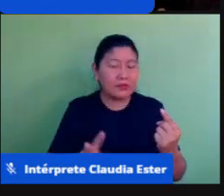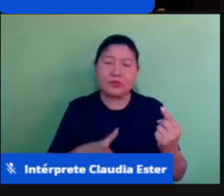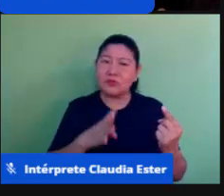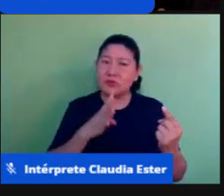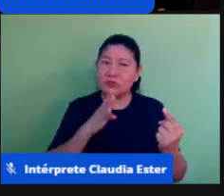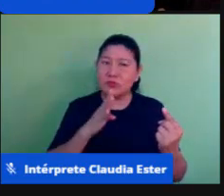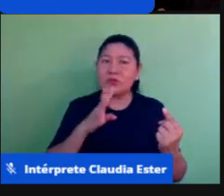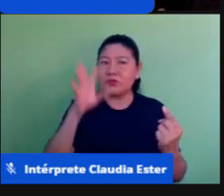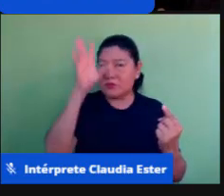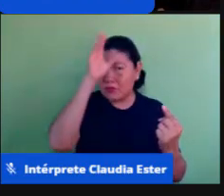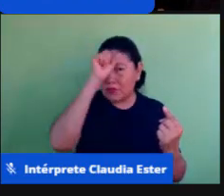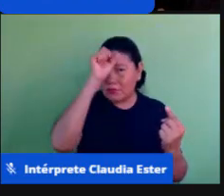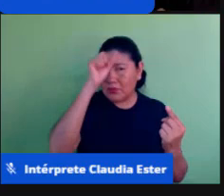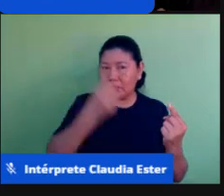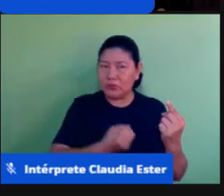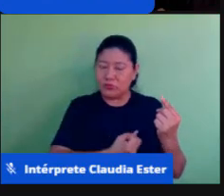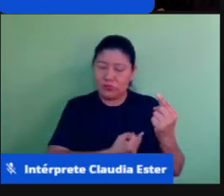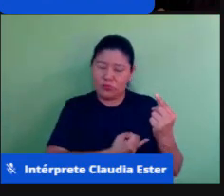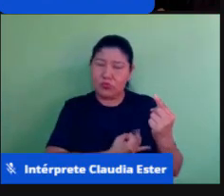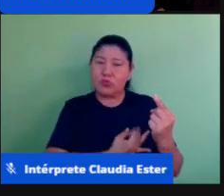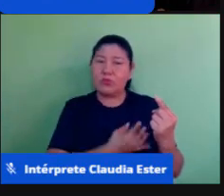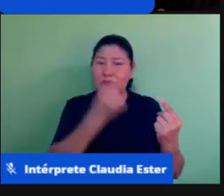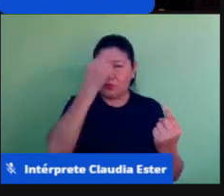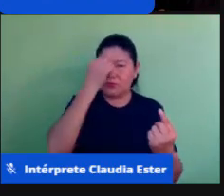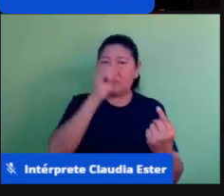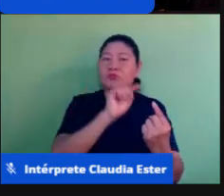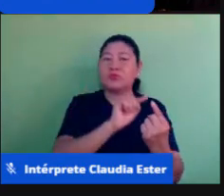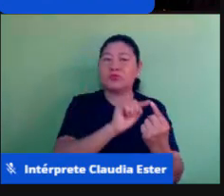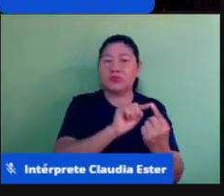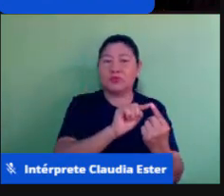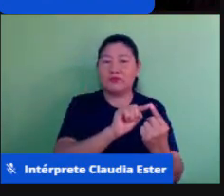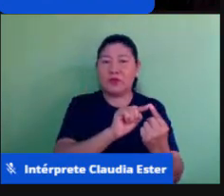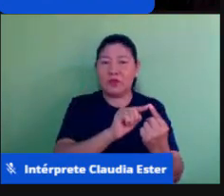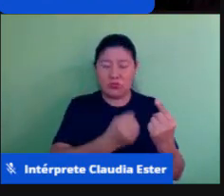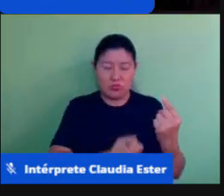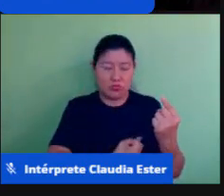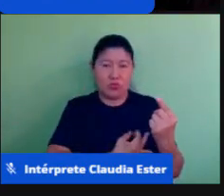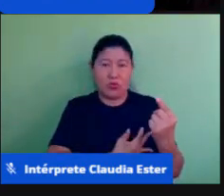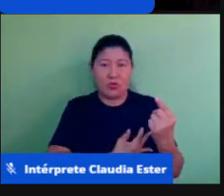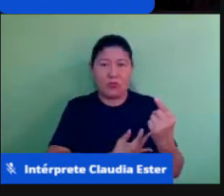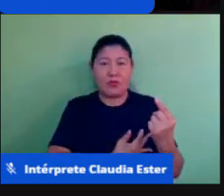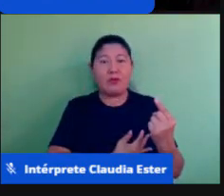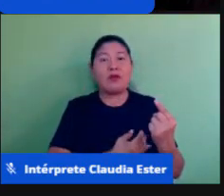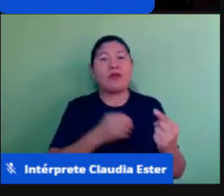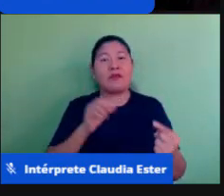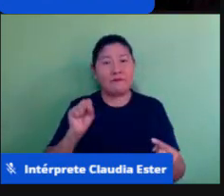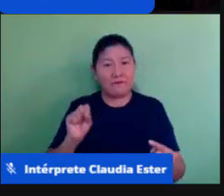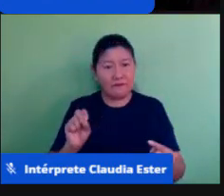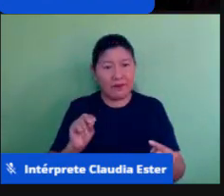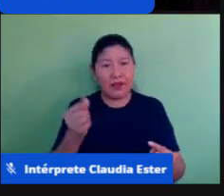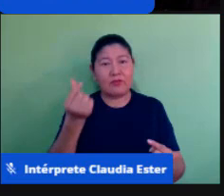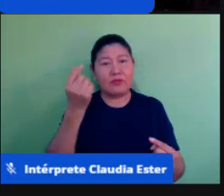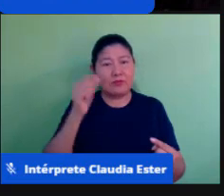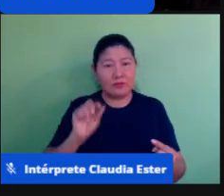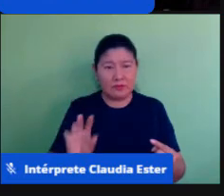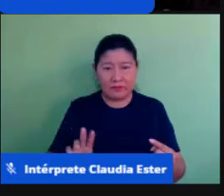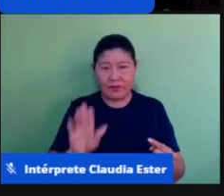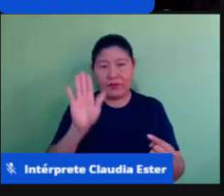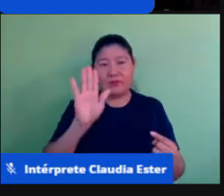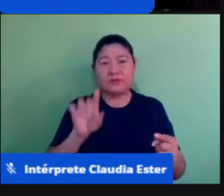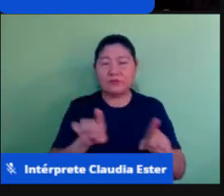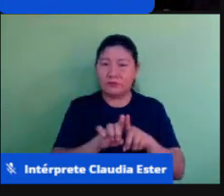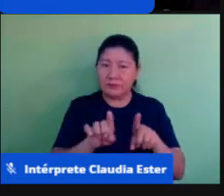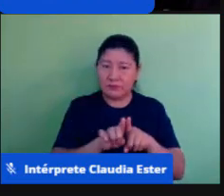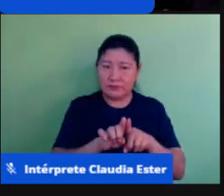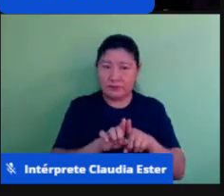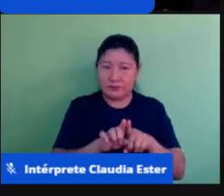bem lúdica, né? E relacione números e quantidades. Mas como assim? Ó, essa planilha eu imprimi da internet, né? Essa